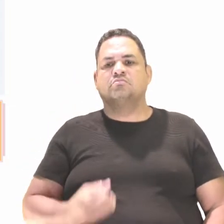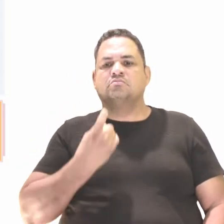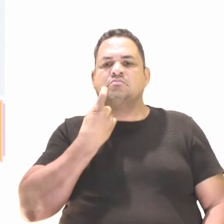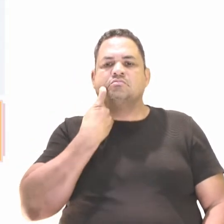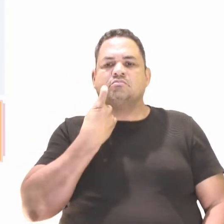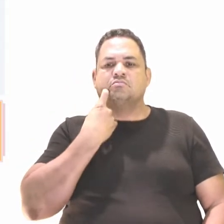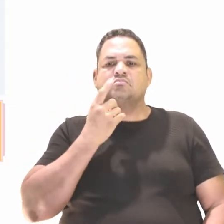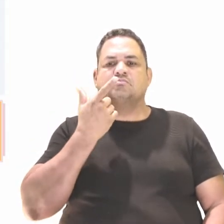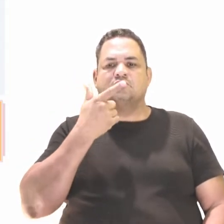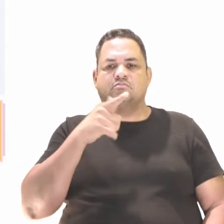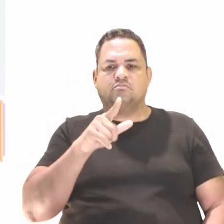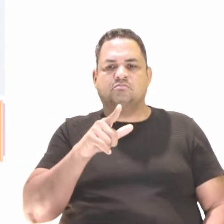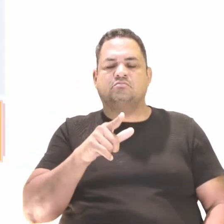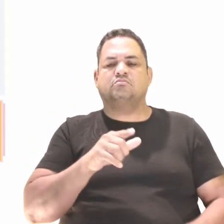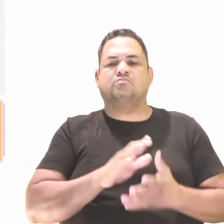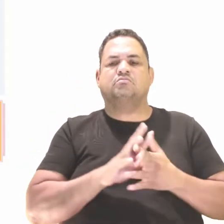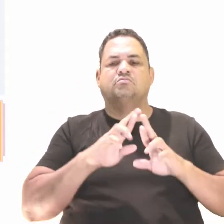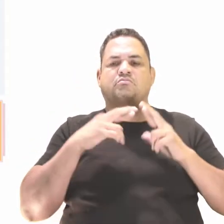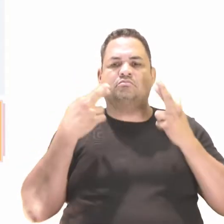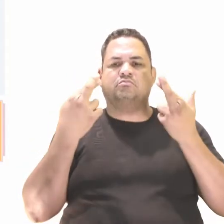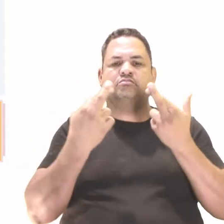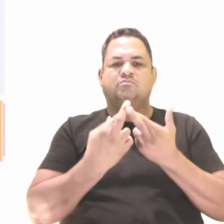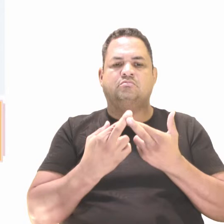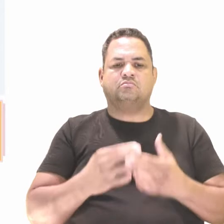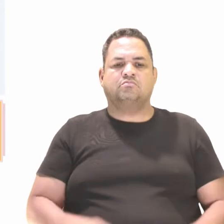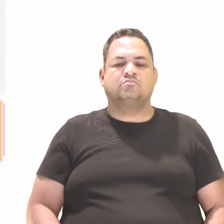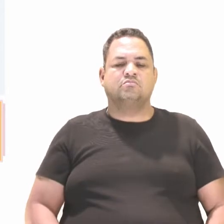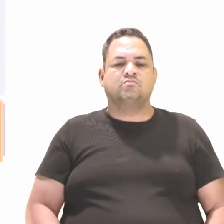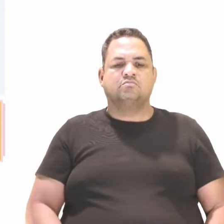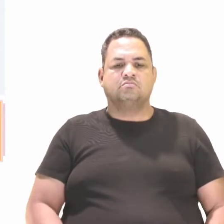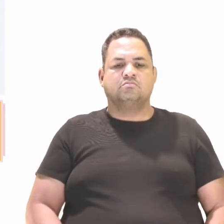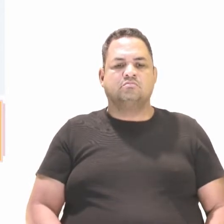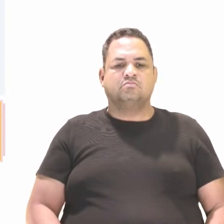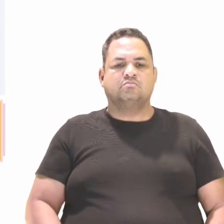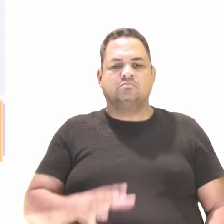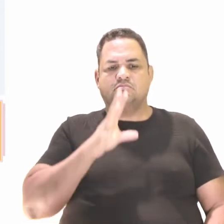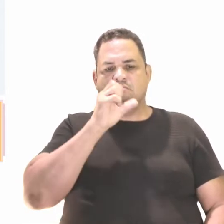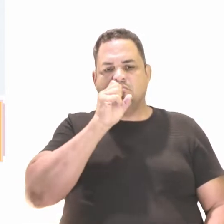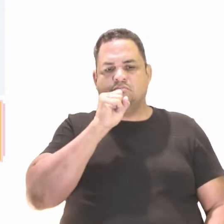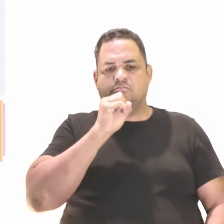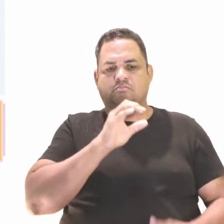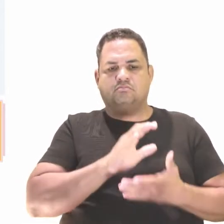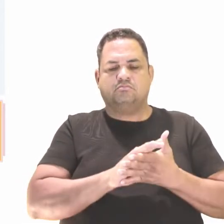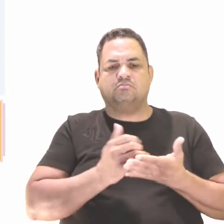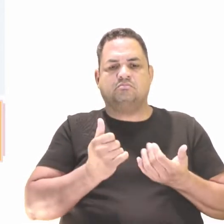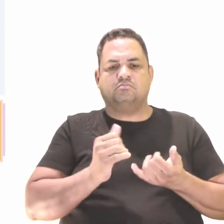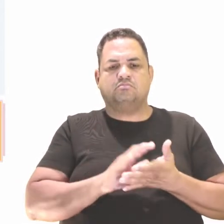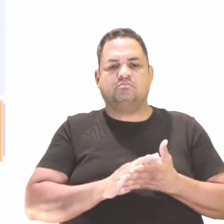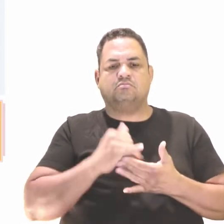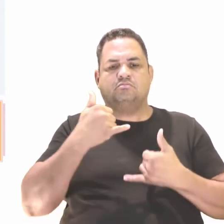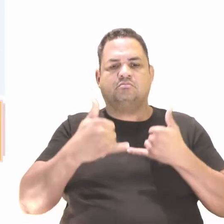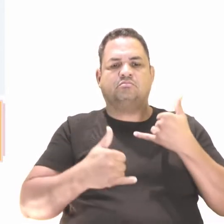Friday de novo outra reunião. Na Saturday é dia de jogo, game night.